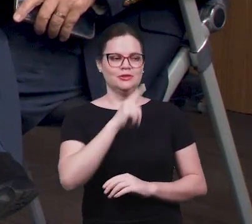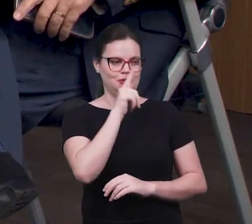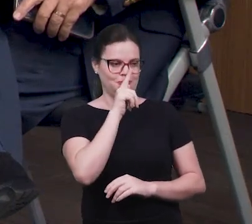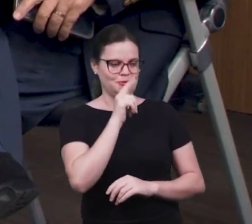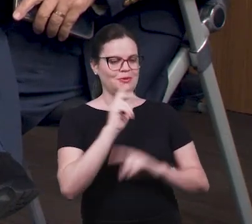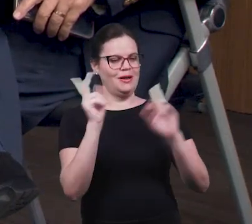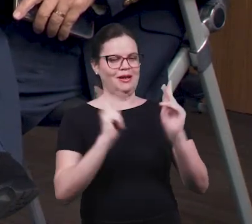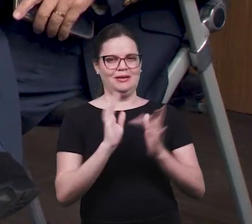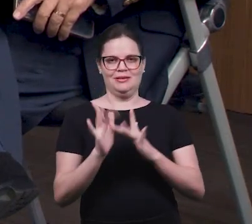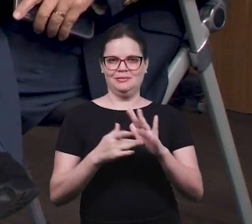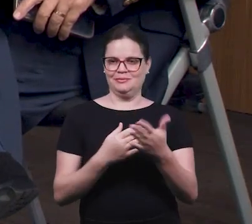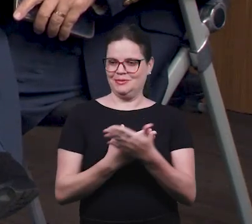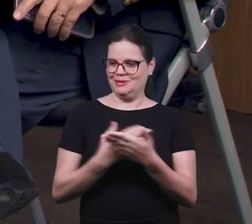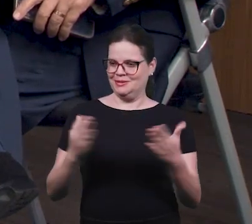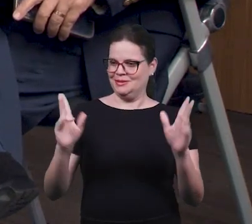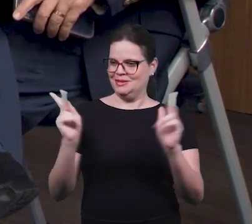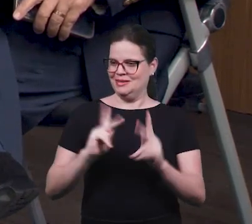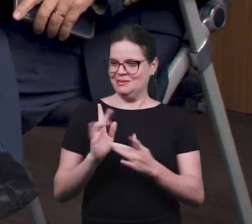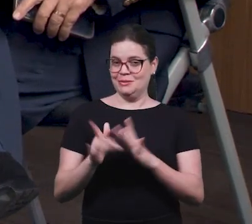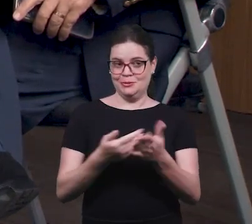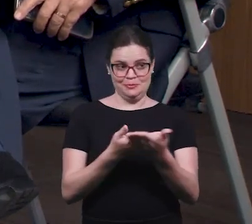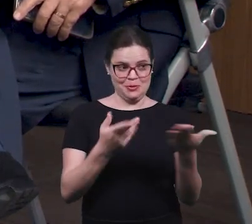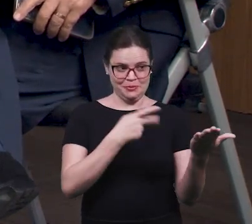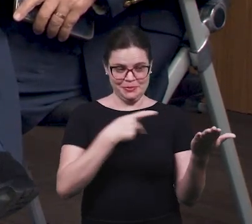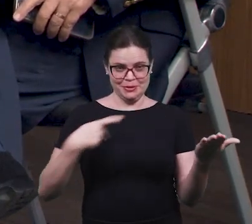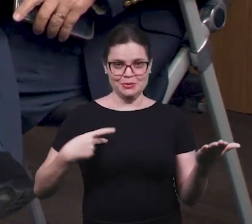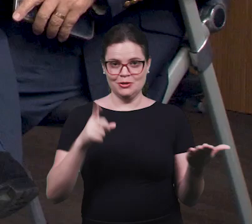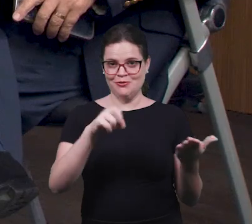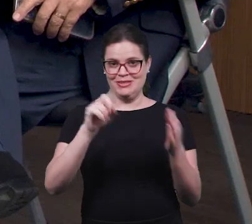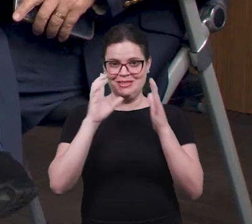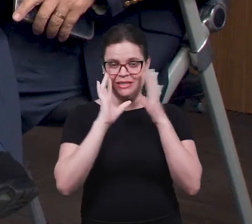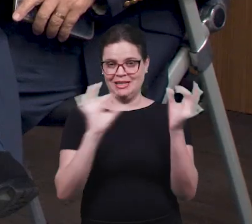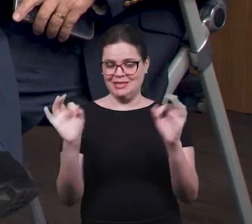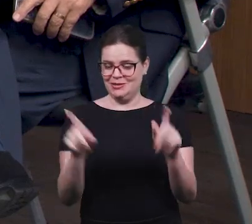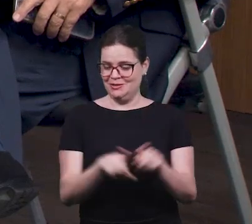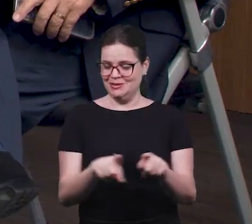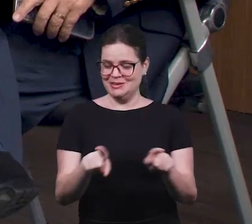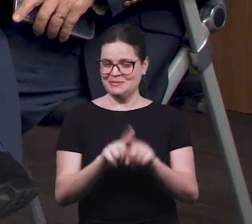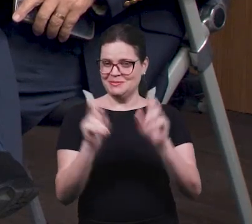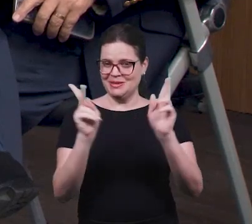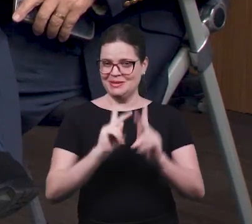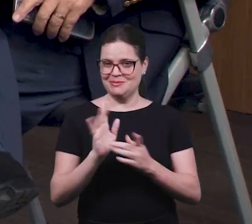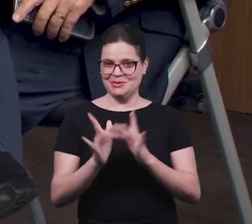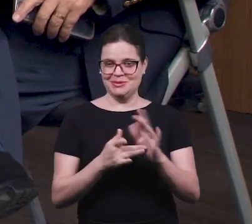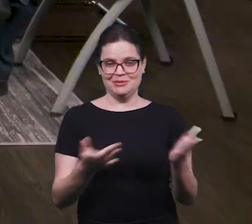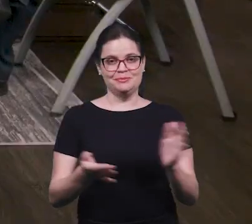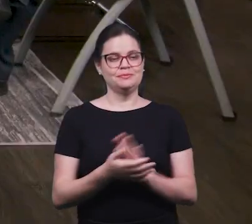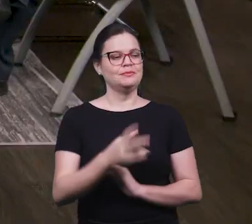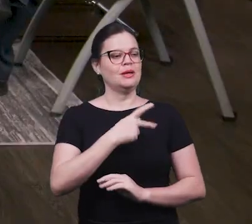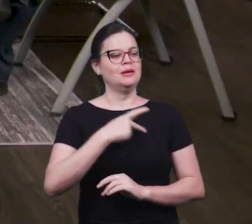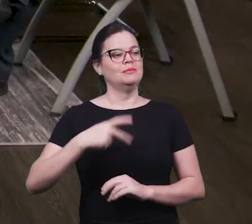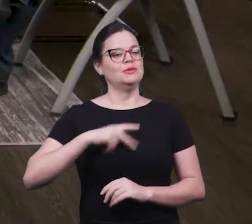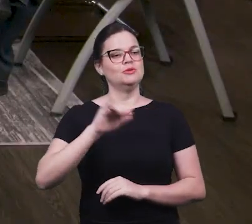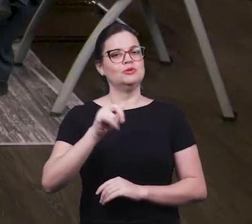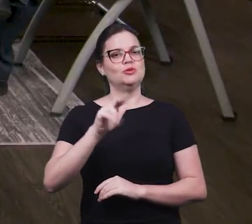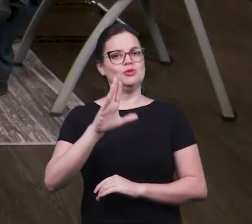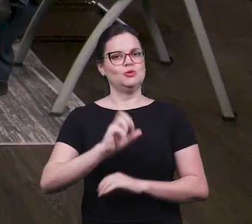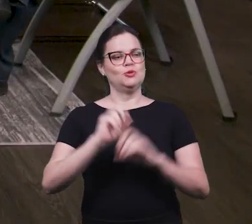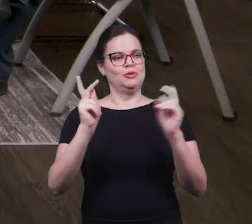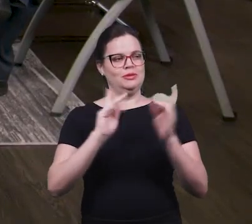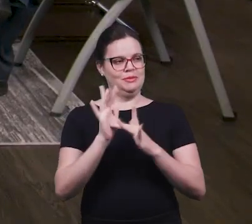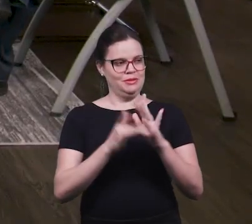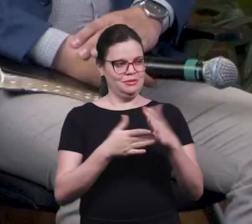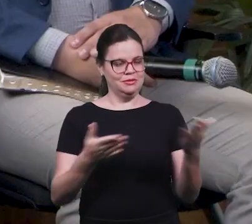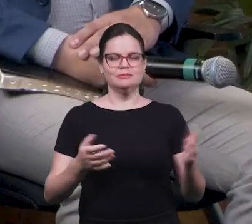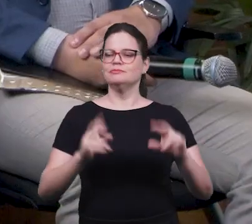A paz do Senhor, pastor Josias, a paz do Senhor aos demais pastores, e a paz do Senhor àqueles que estão participando também conosco hoje. Pastor Júlio Filgueiras, paz do Senhor Jesus.